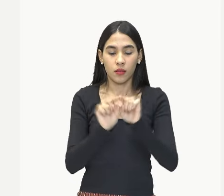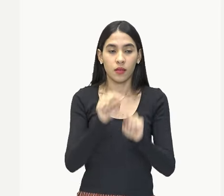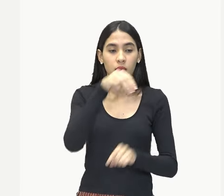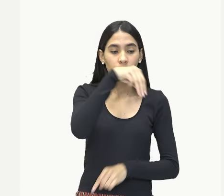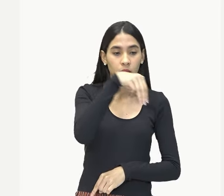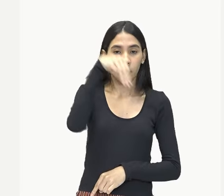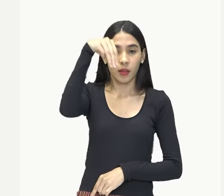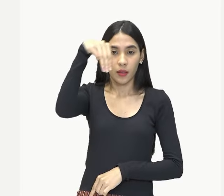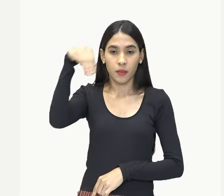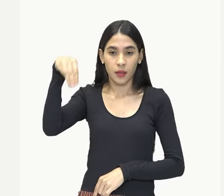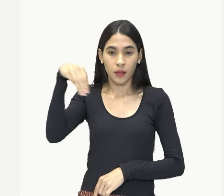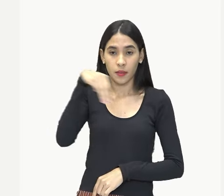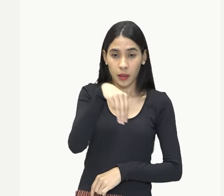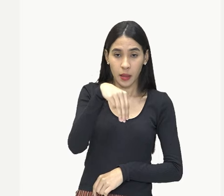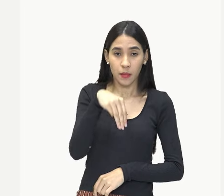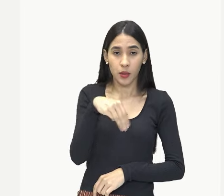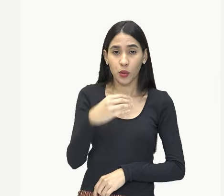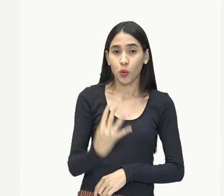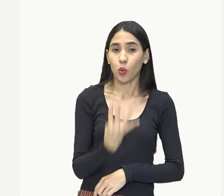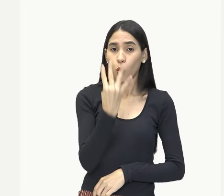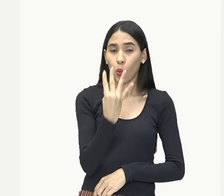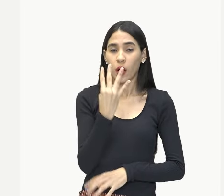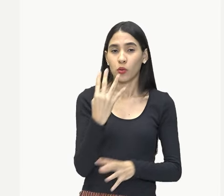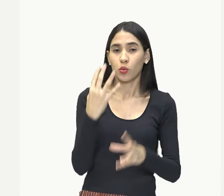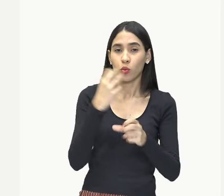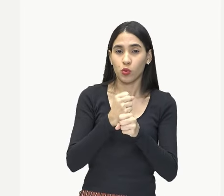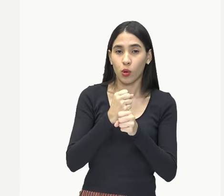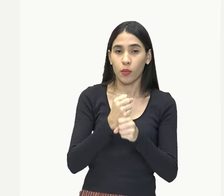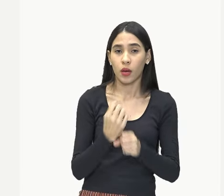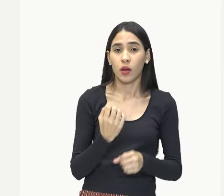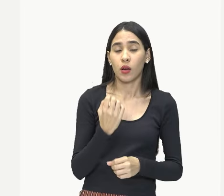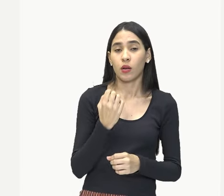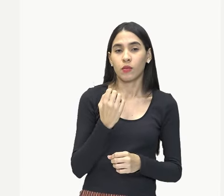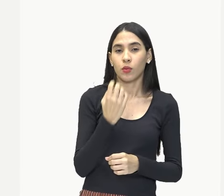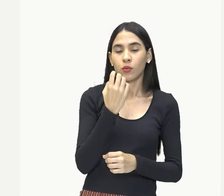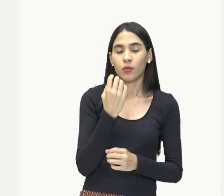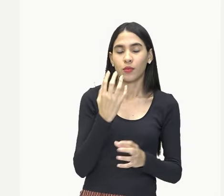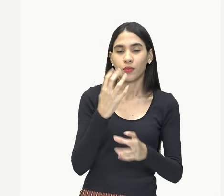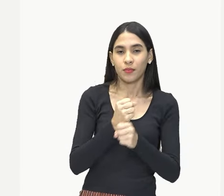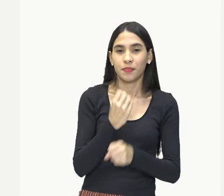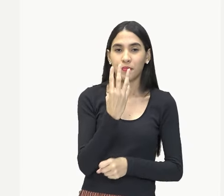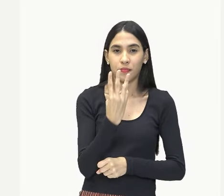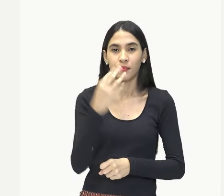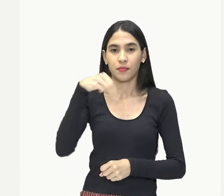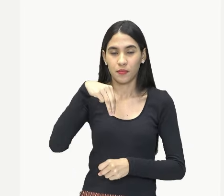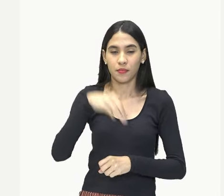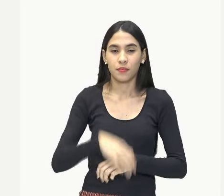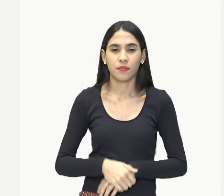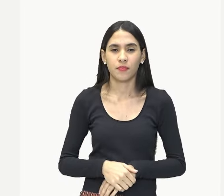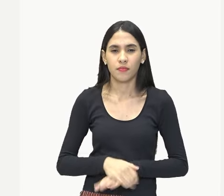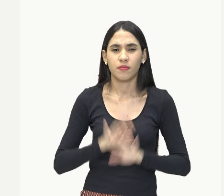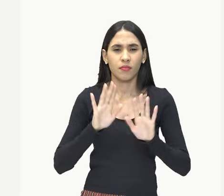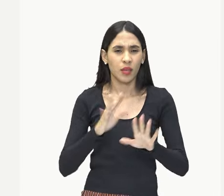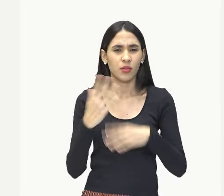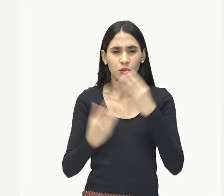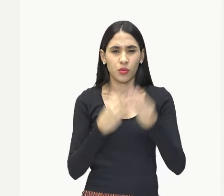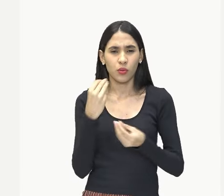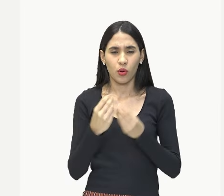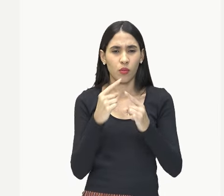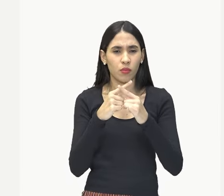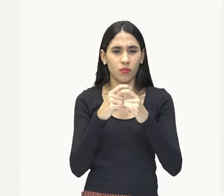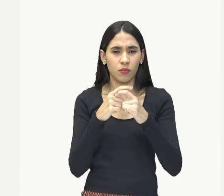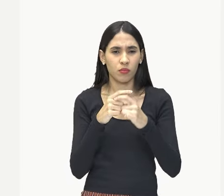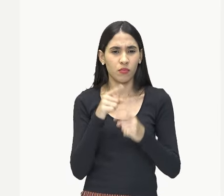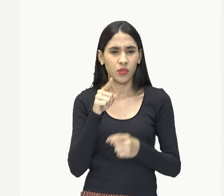vai ser 4M, e você vai estar se perguntando, ué, mas não era multiplicação de monômio? Como é que já